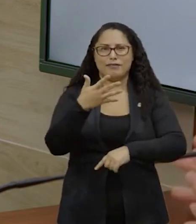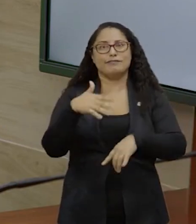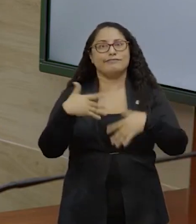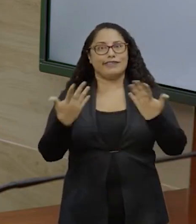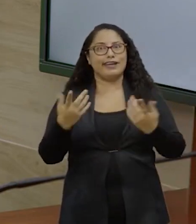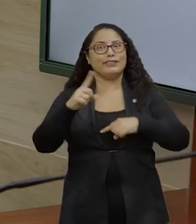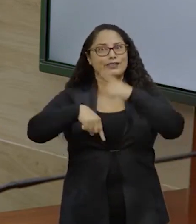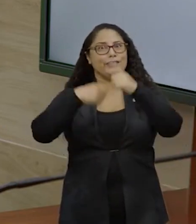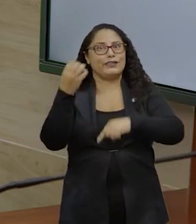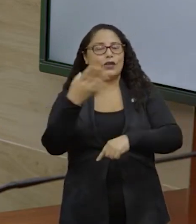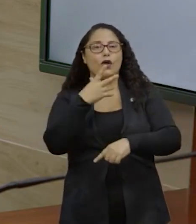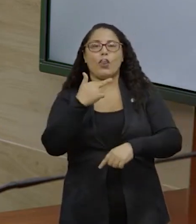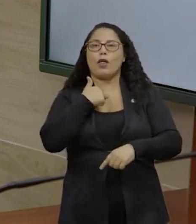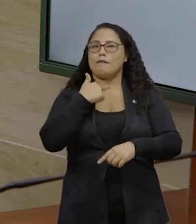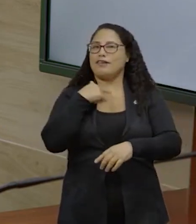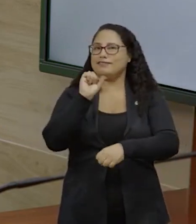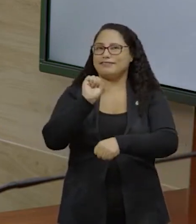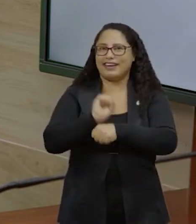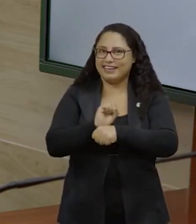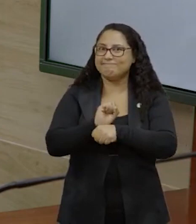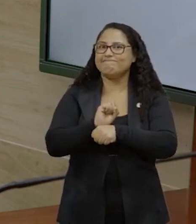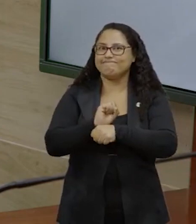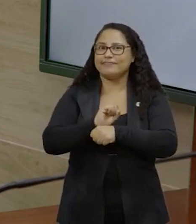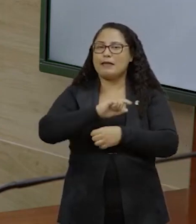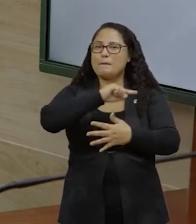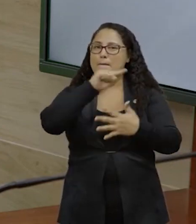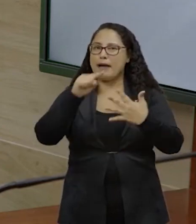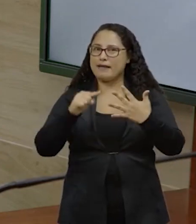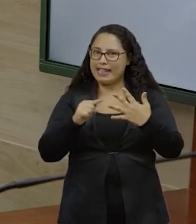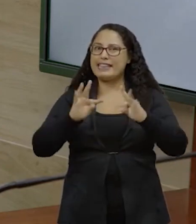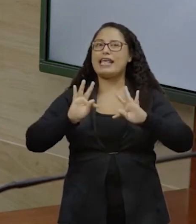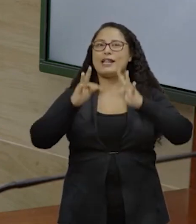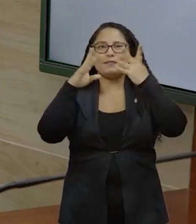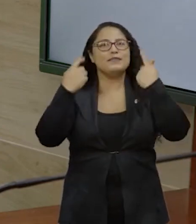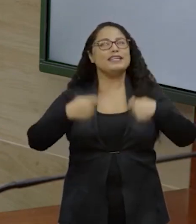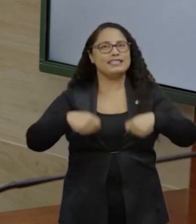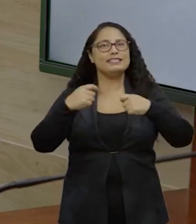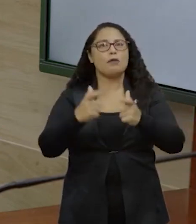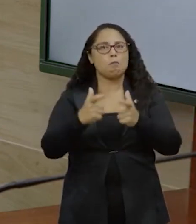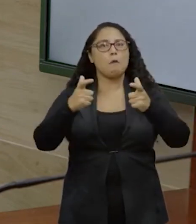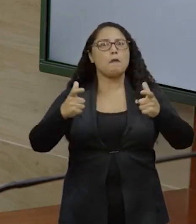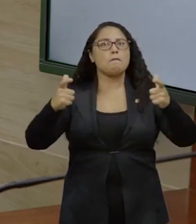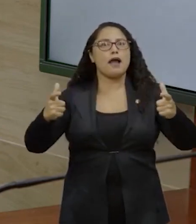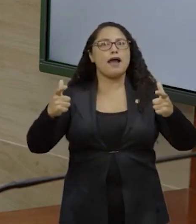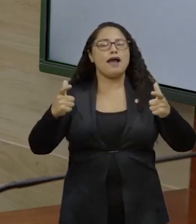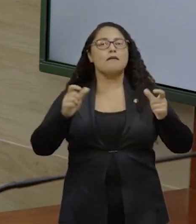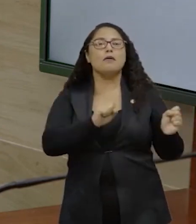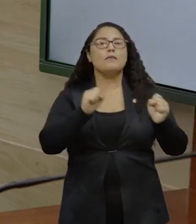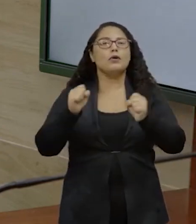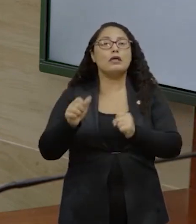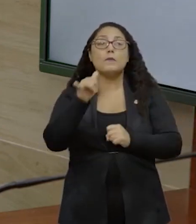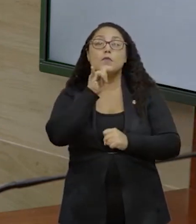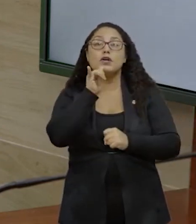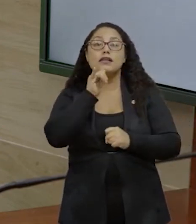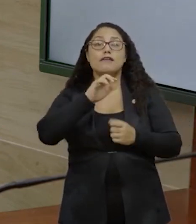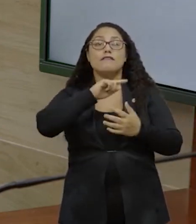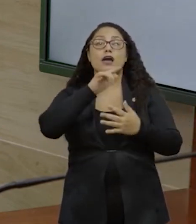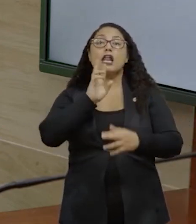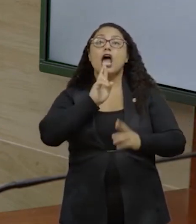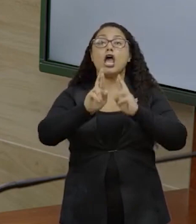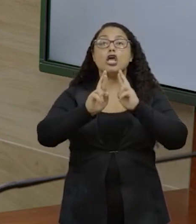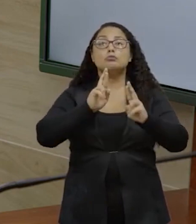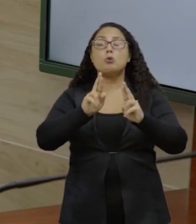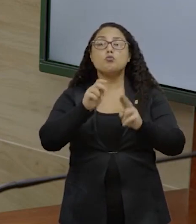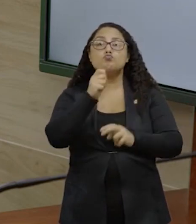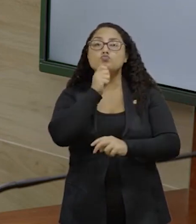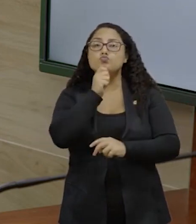contas, né, inovação não pode parar aqui, né? A gente tem várias outras tecnologias que precisam também crescer para poder, né, por exemplo, a gente tem várias soluções